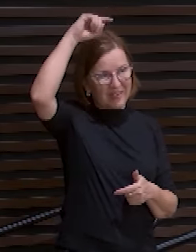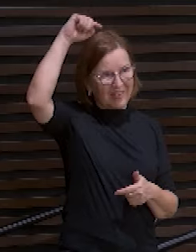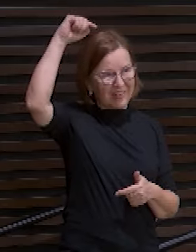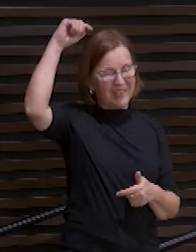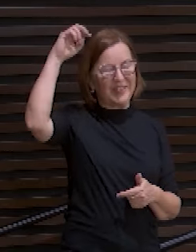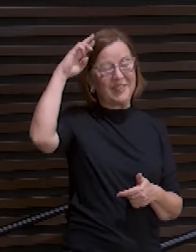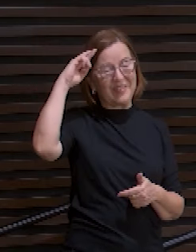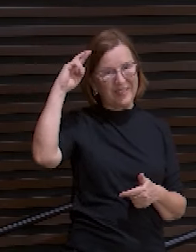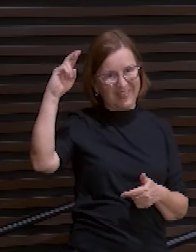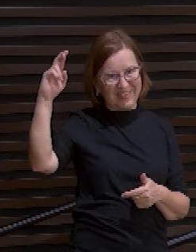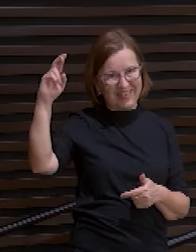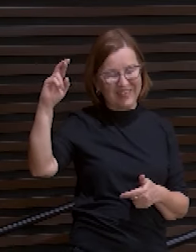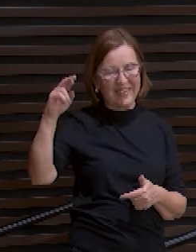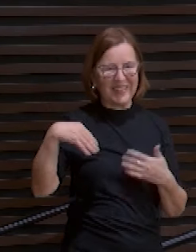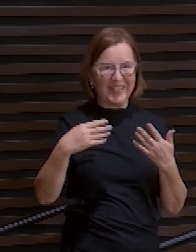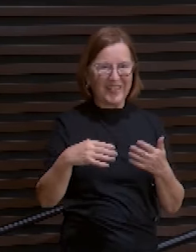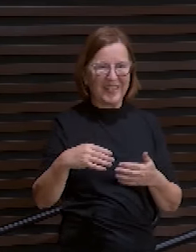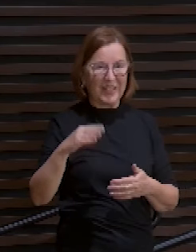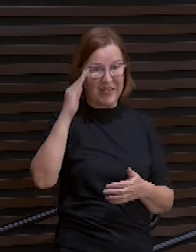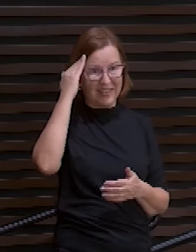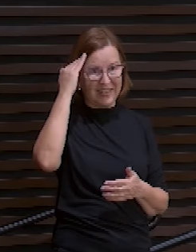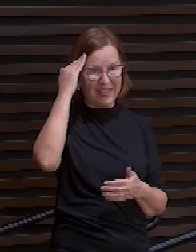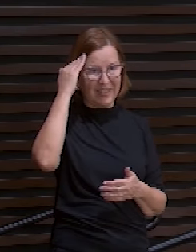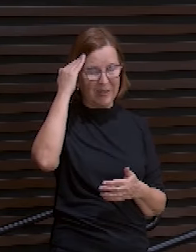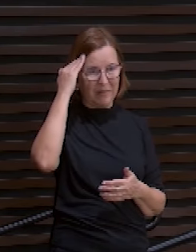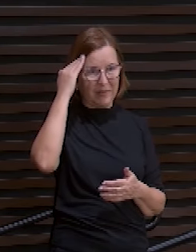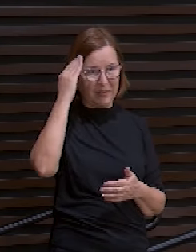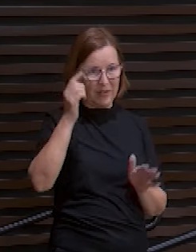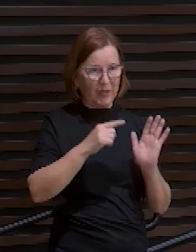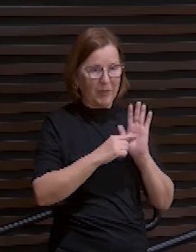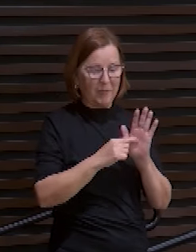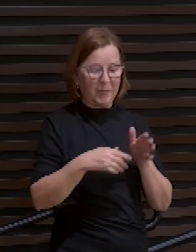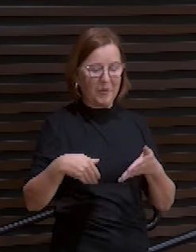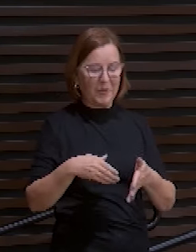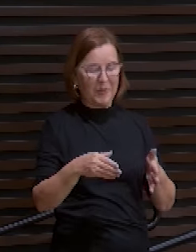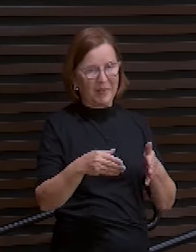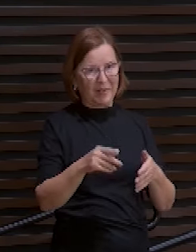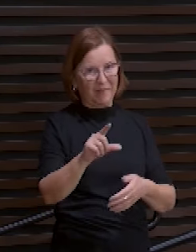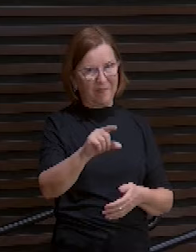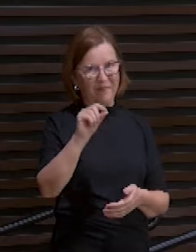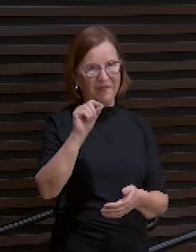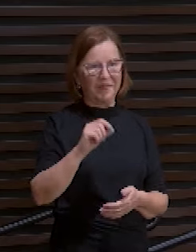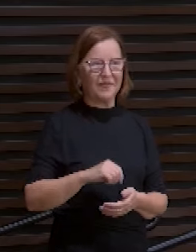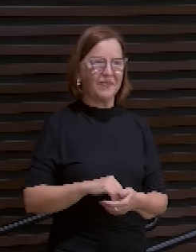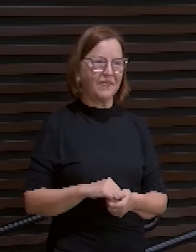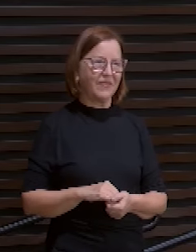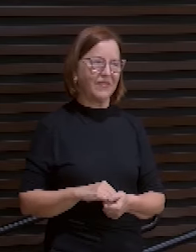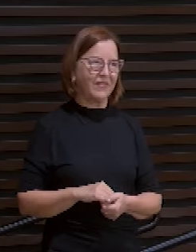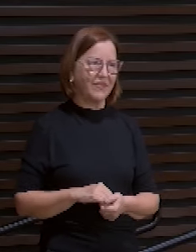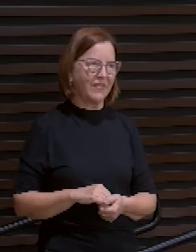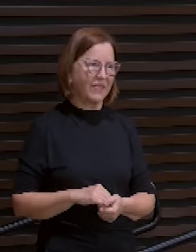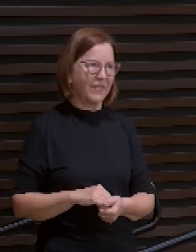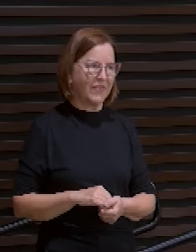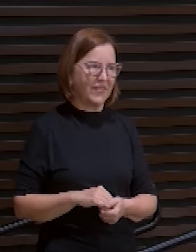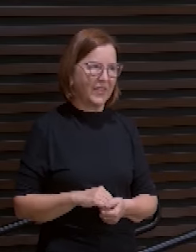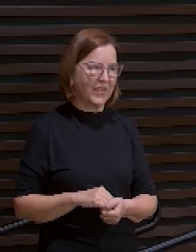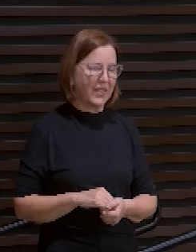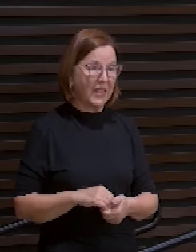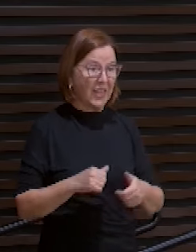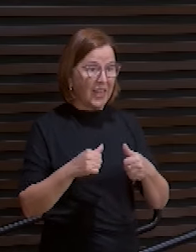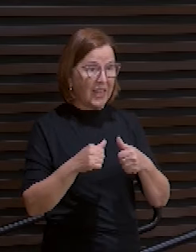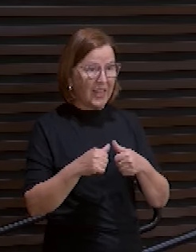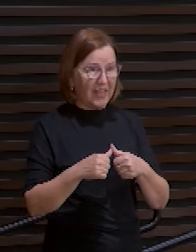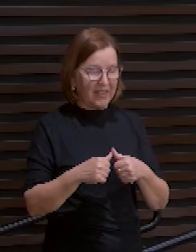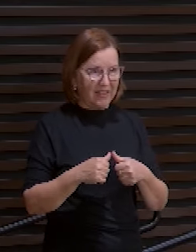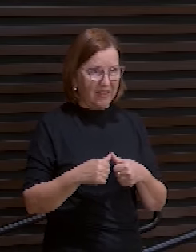discernimento te deu o caminho a seguir mas isso como falamos no ele